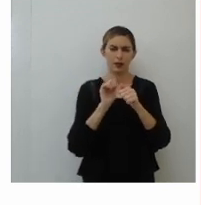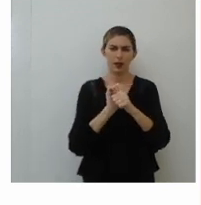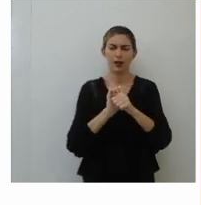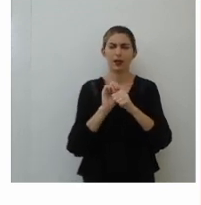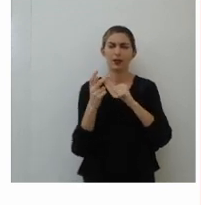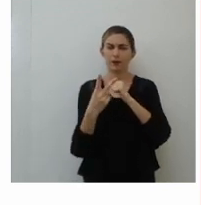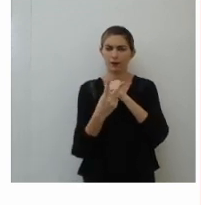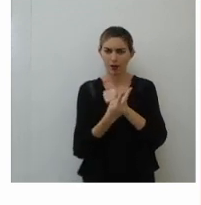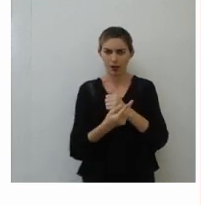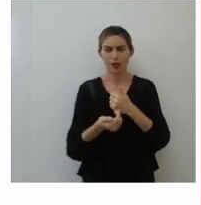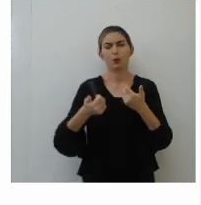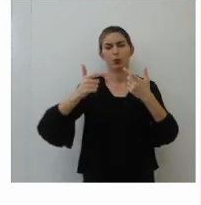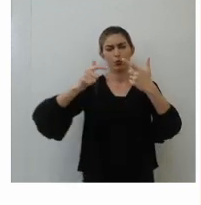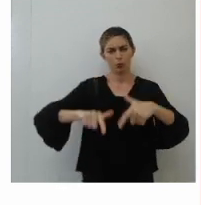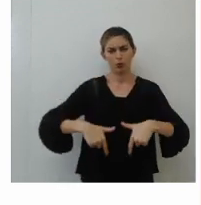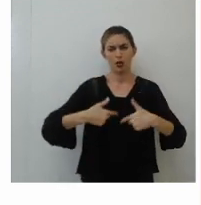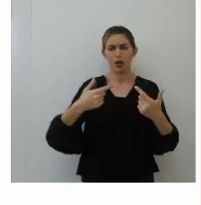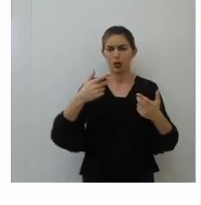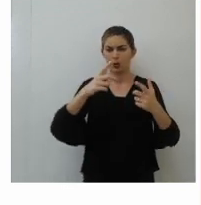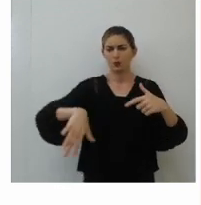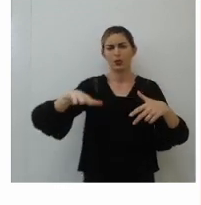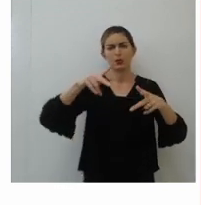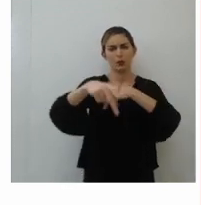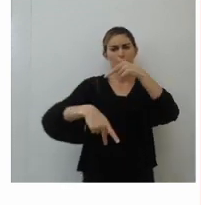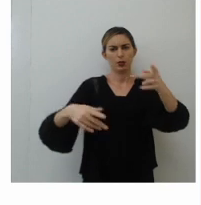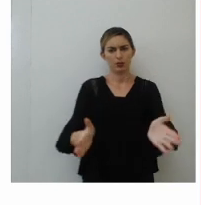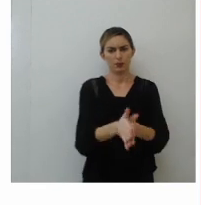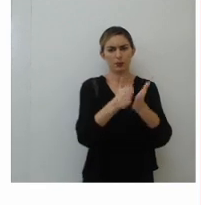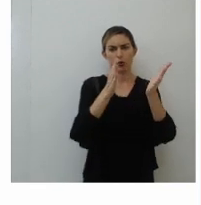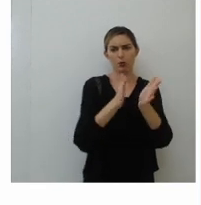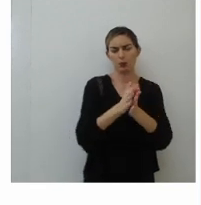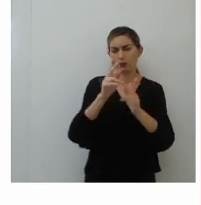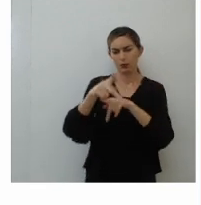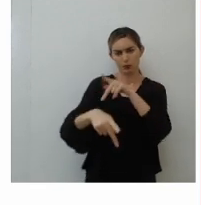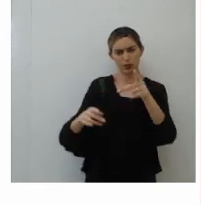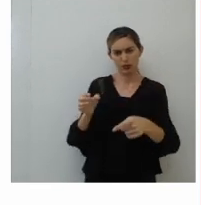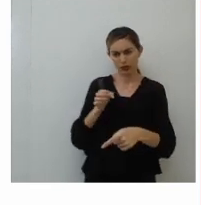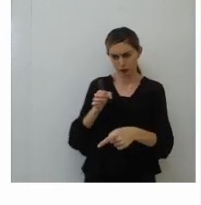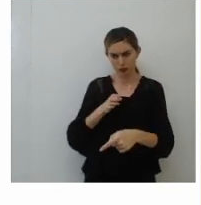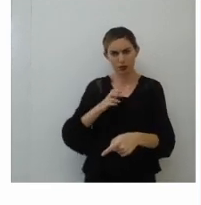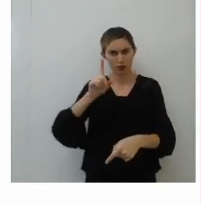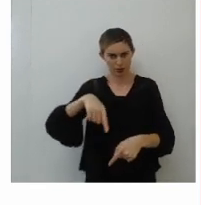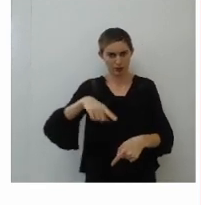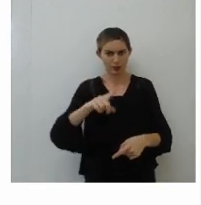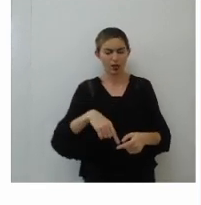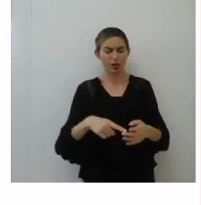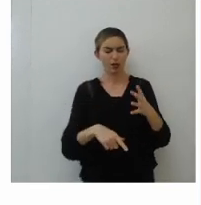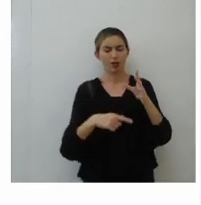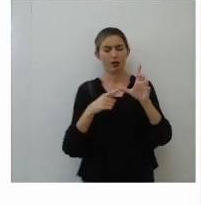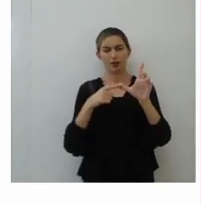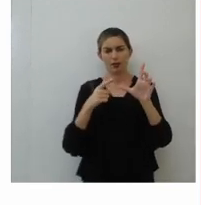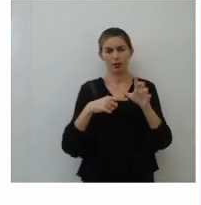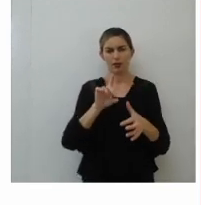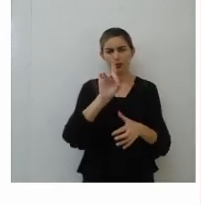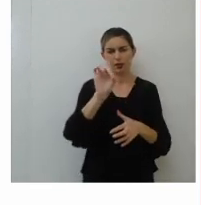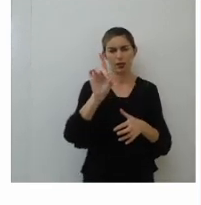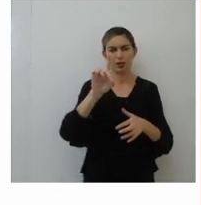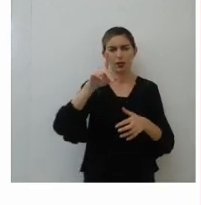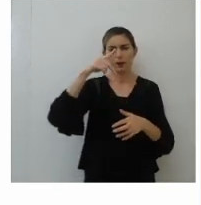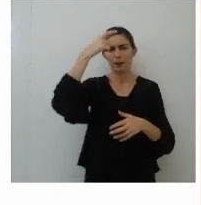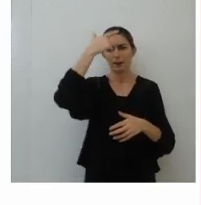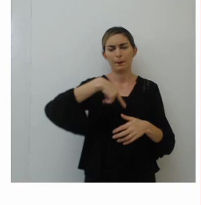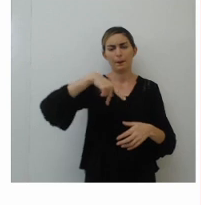o espaço da população pobre e o espaço da população rica. Será que é isso? Letra D. Personificação.